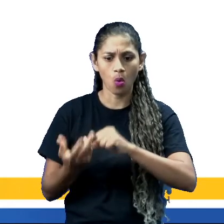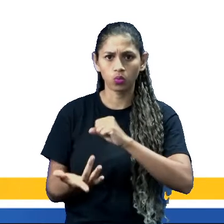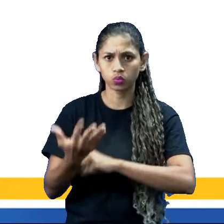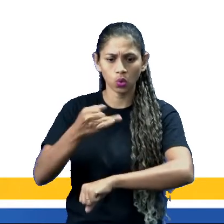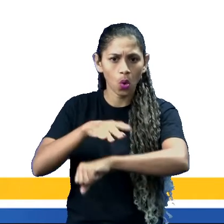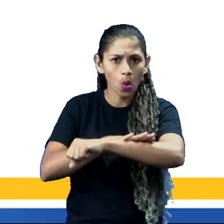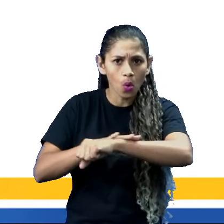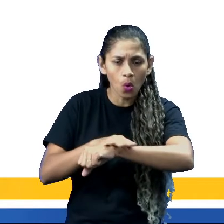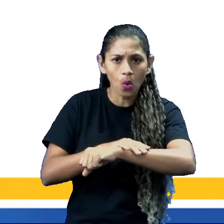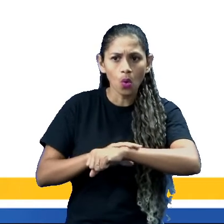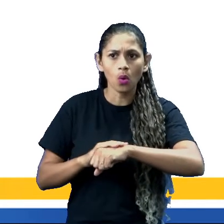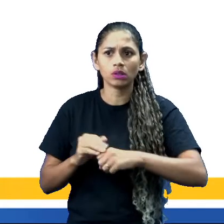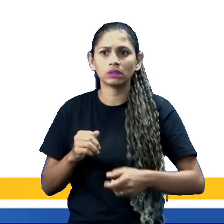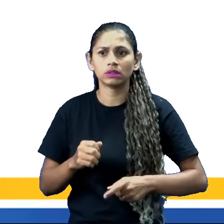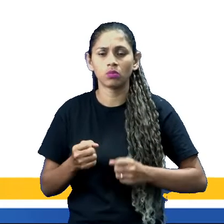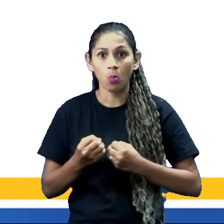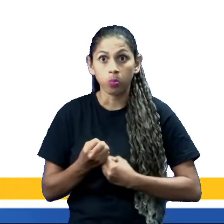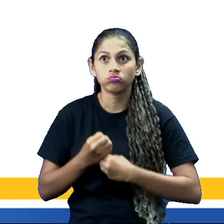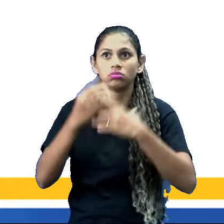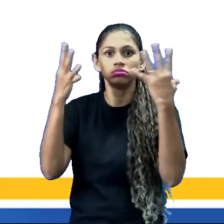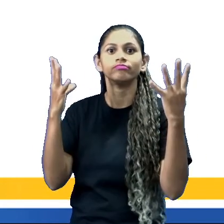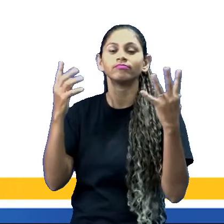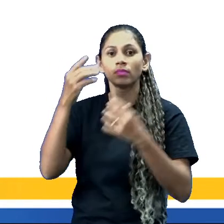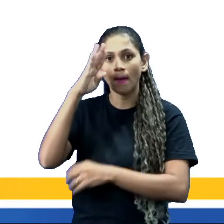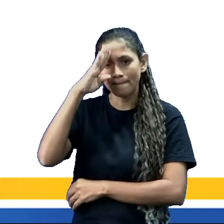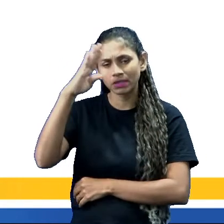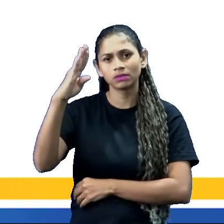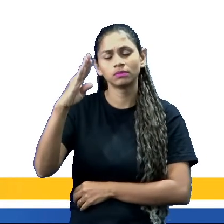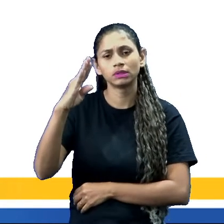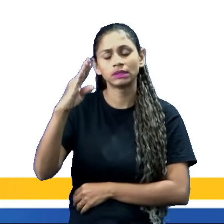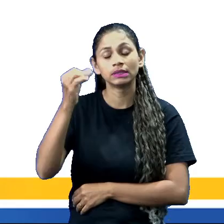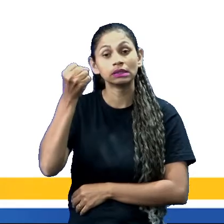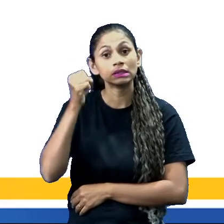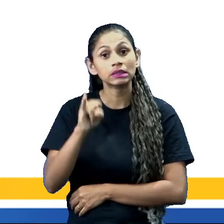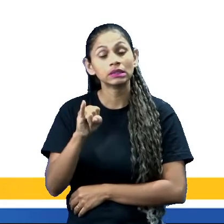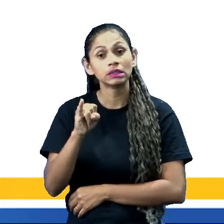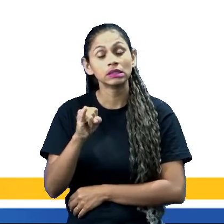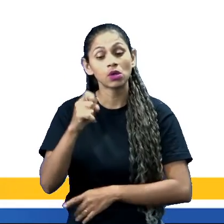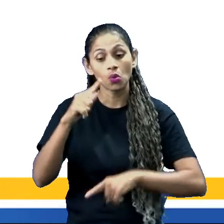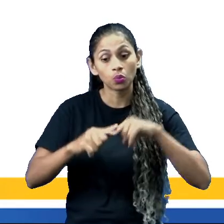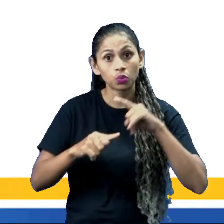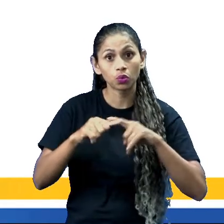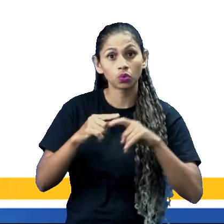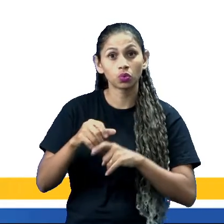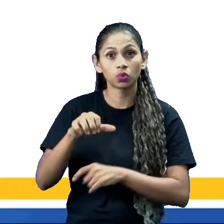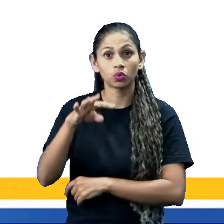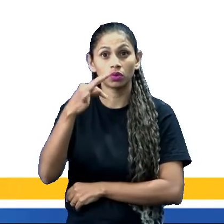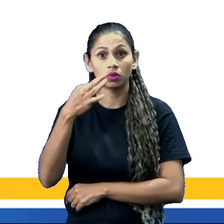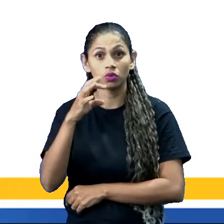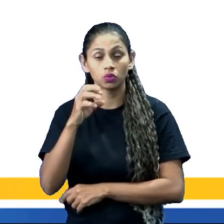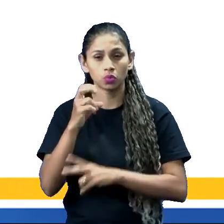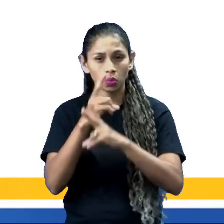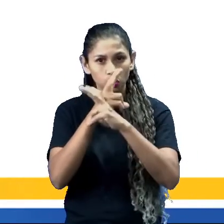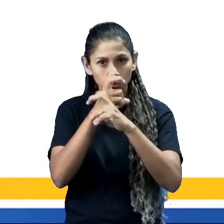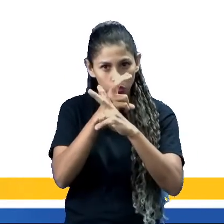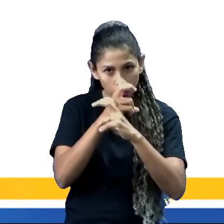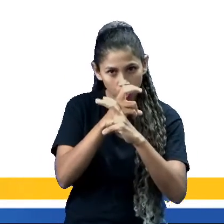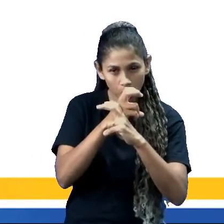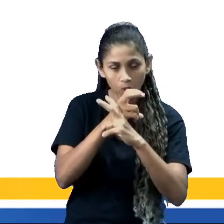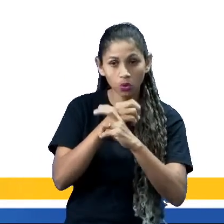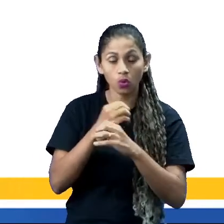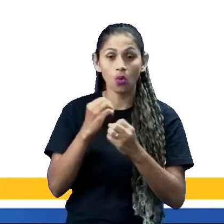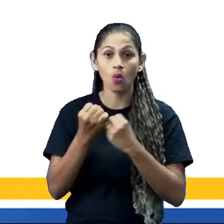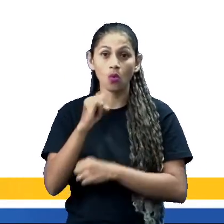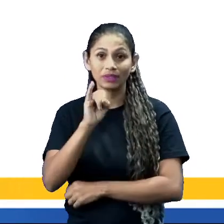explosões, lesões, né? Principalmente se esse produto químico, né, for tóxico ou inflamável. Então aqui um exemplo,